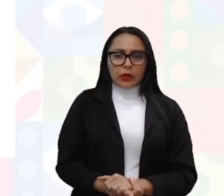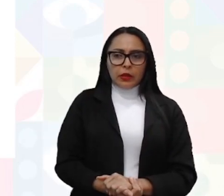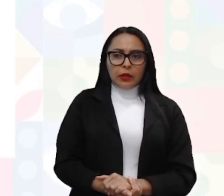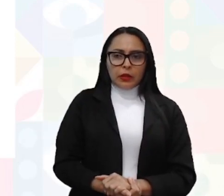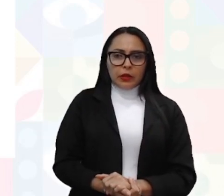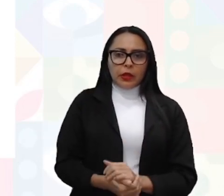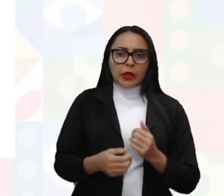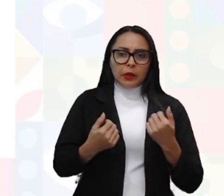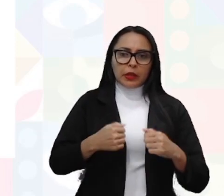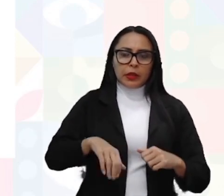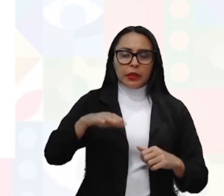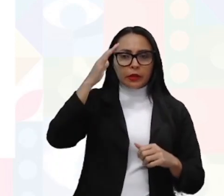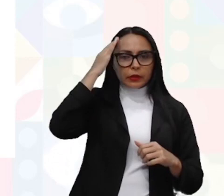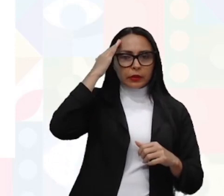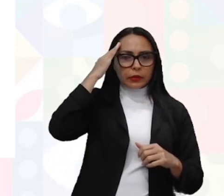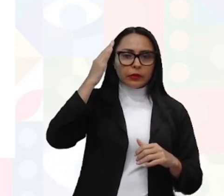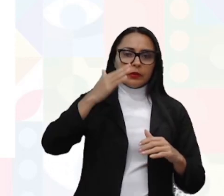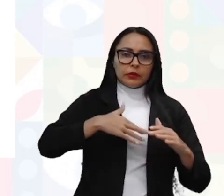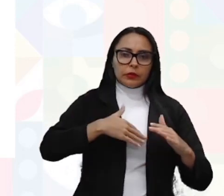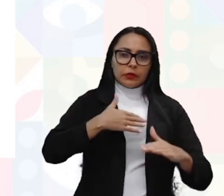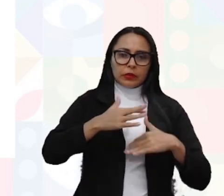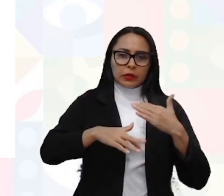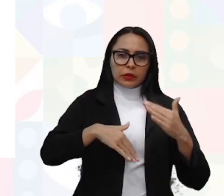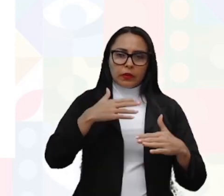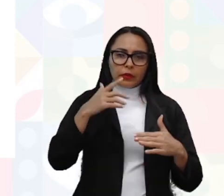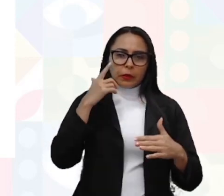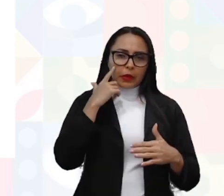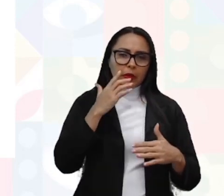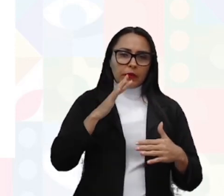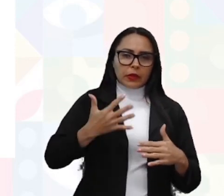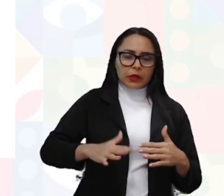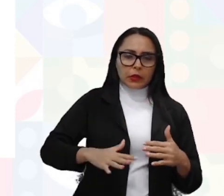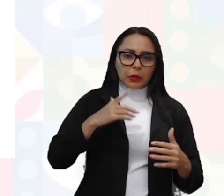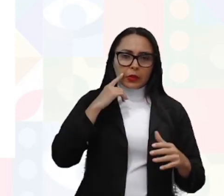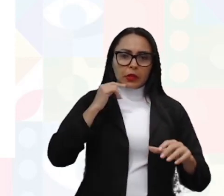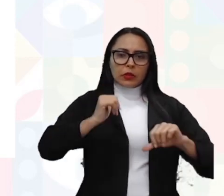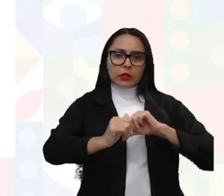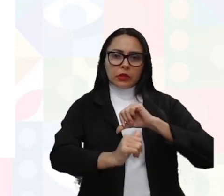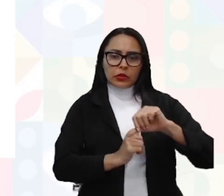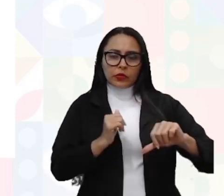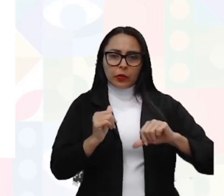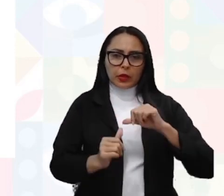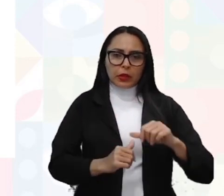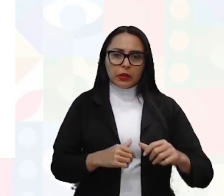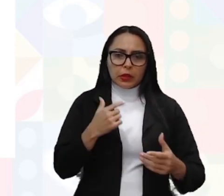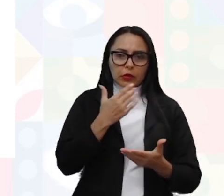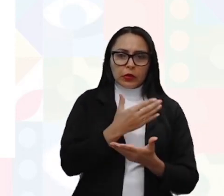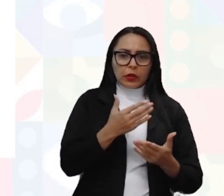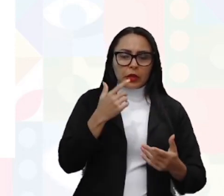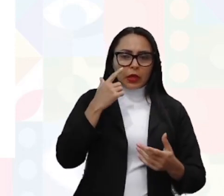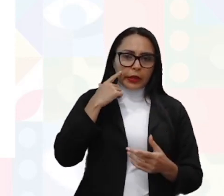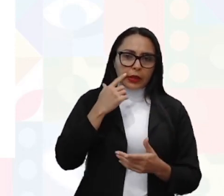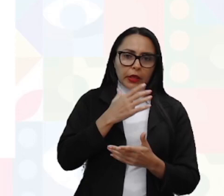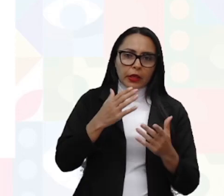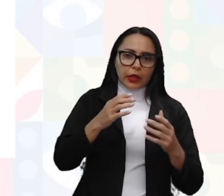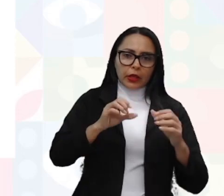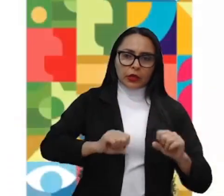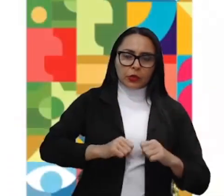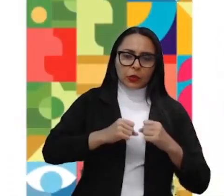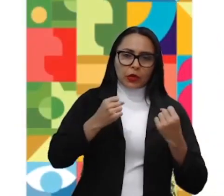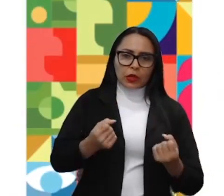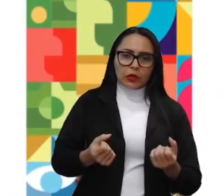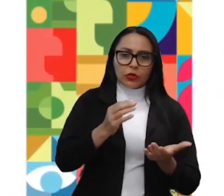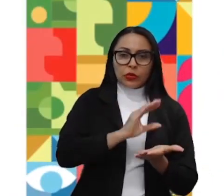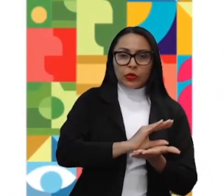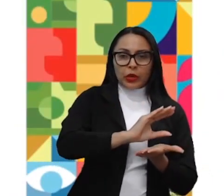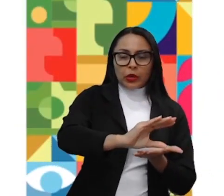Então precisamos entender que desenvolvimento sustentável deve ser um processo de transformação em que a exploração desses recursos,